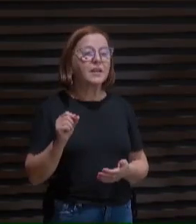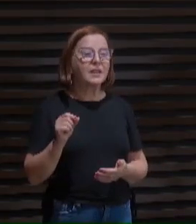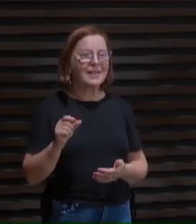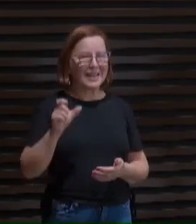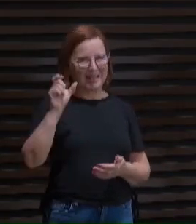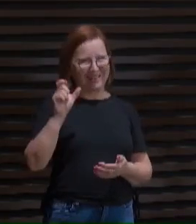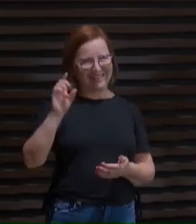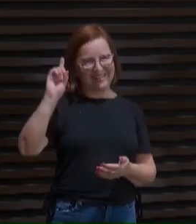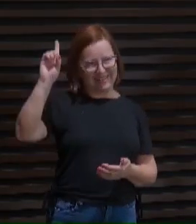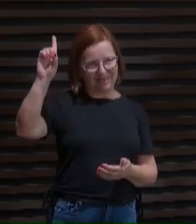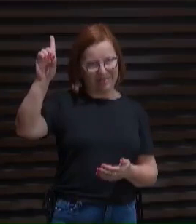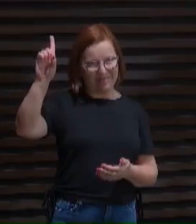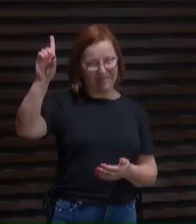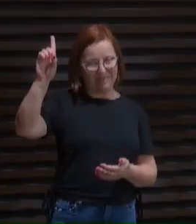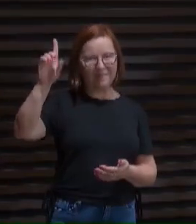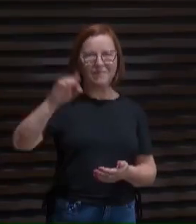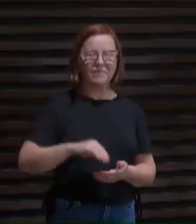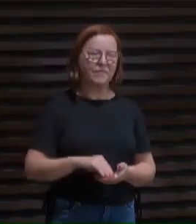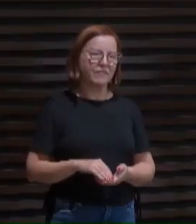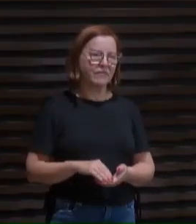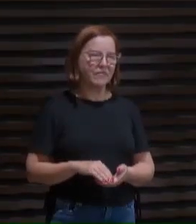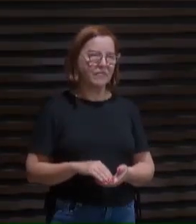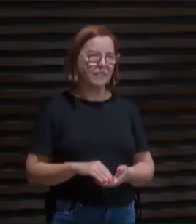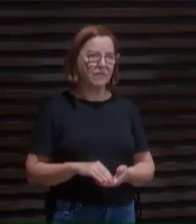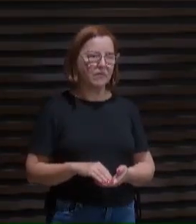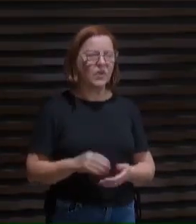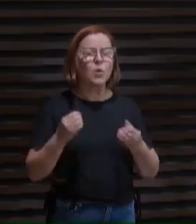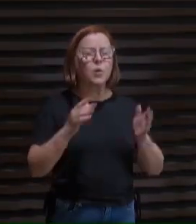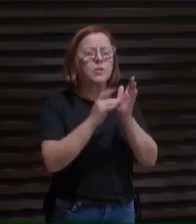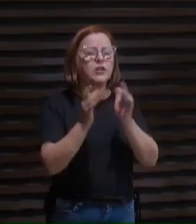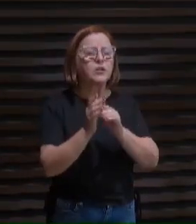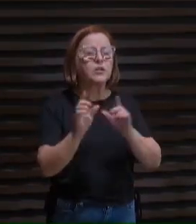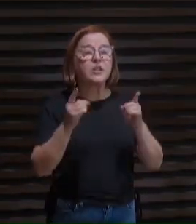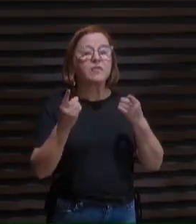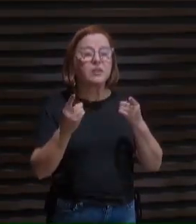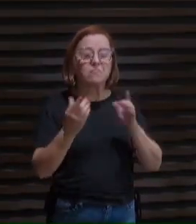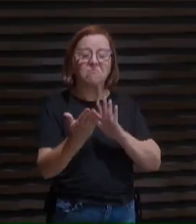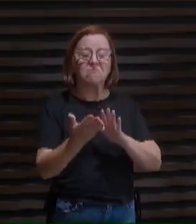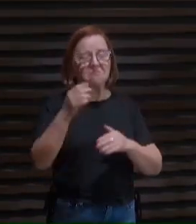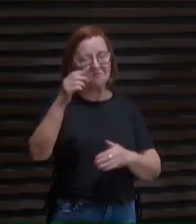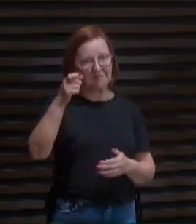Palavra de Deus. Como é que Jesus se defendeu lá no deserto do diabo, com o diabo?